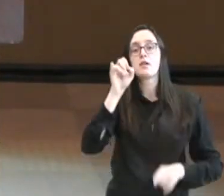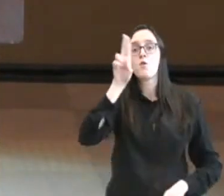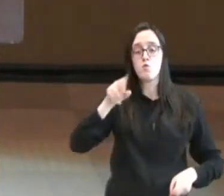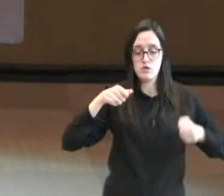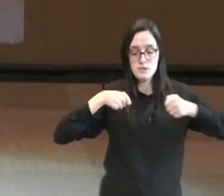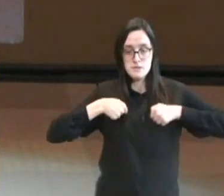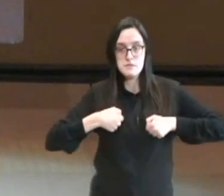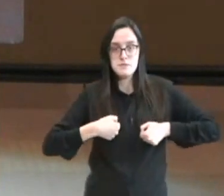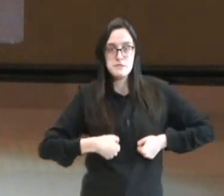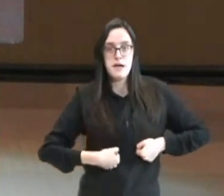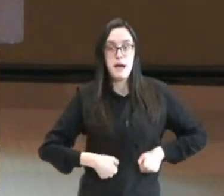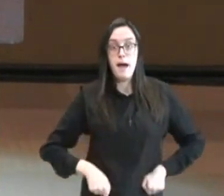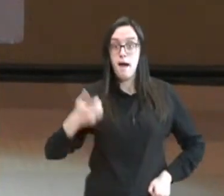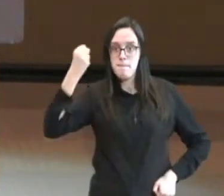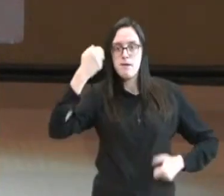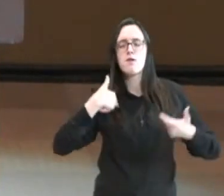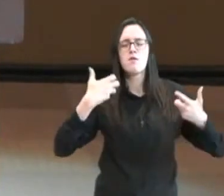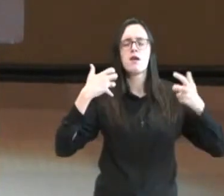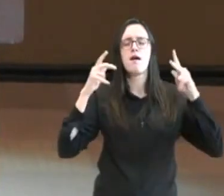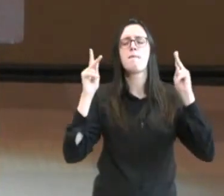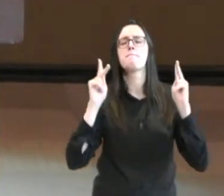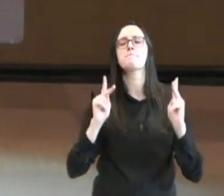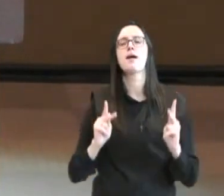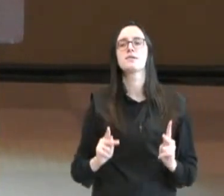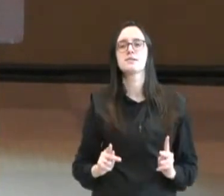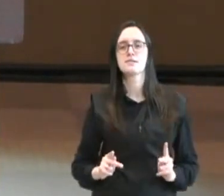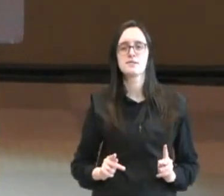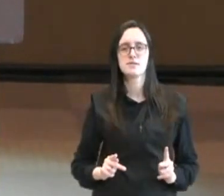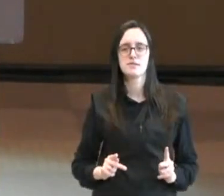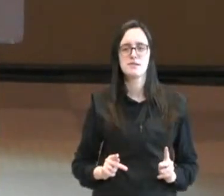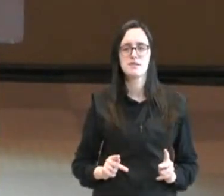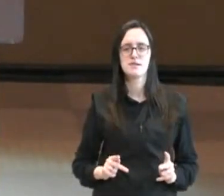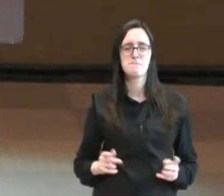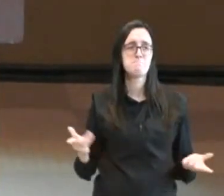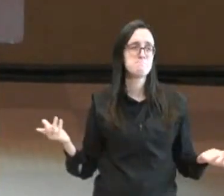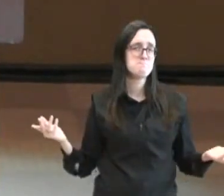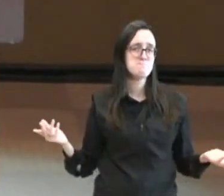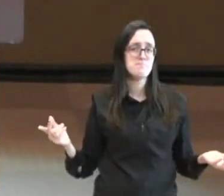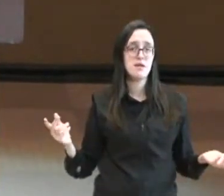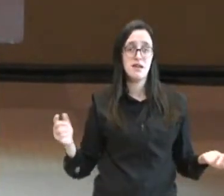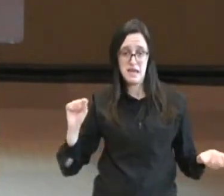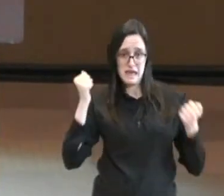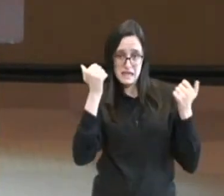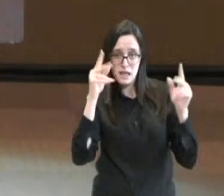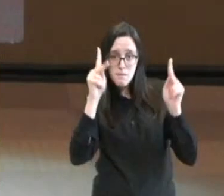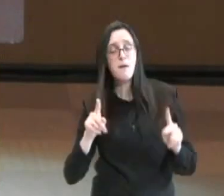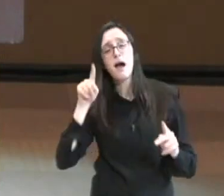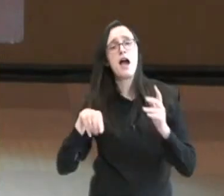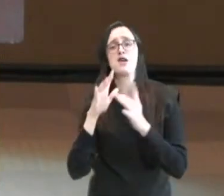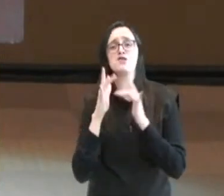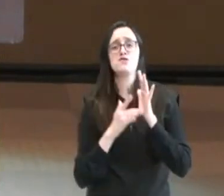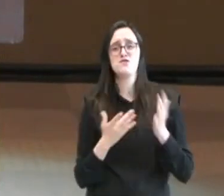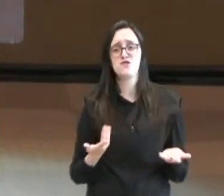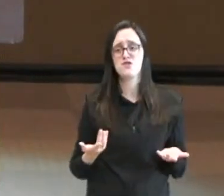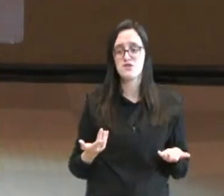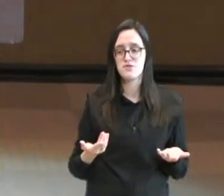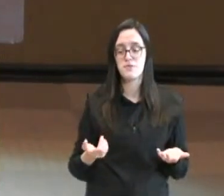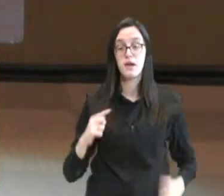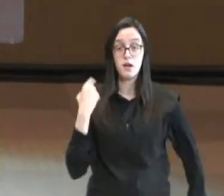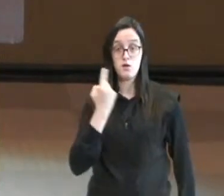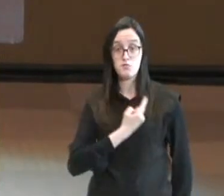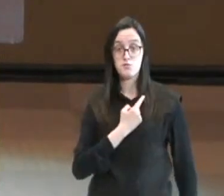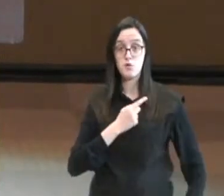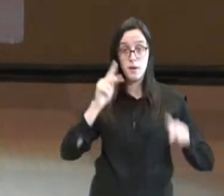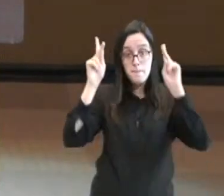branco porque quer ter um ano de paz, quem traz paz é Jesus. E a nossa